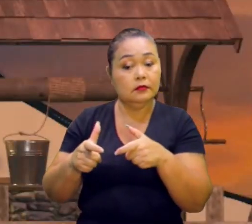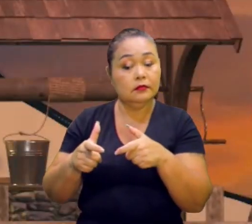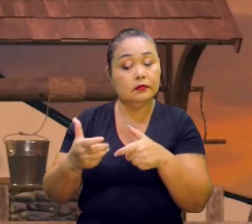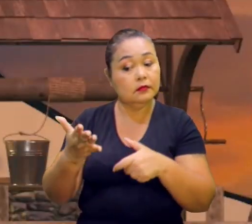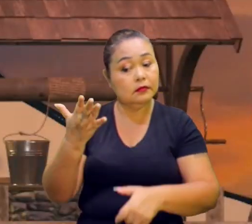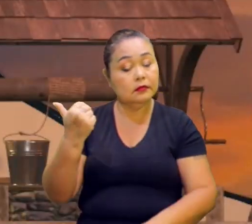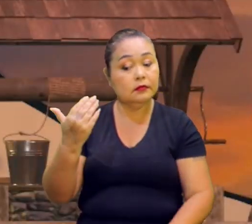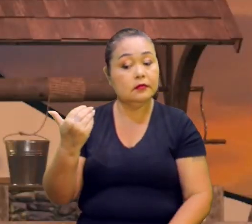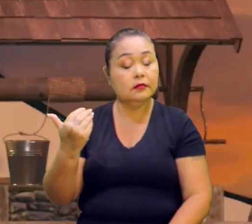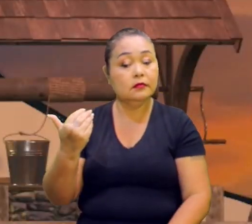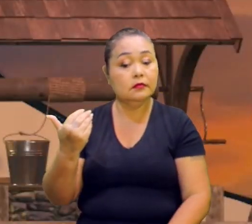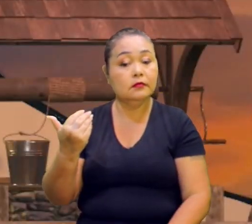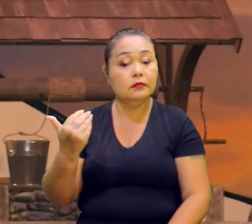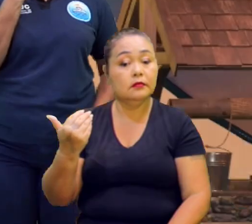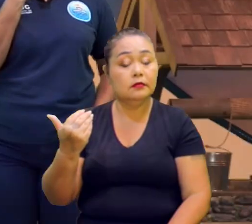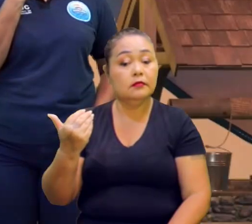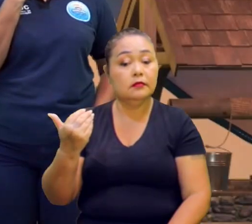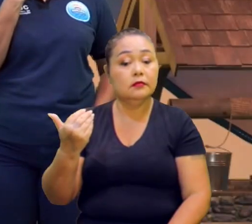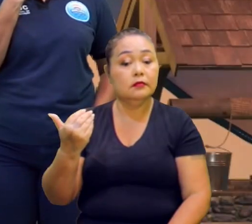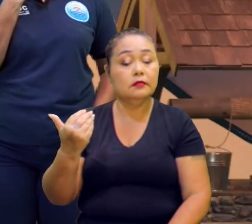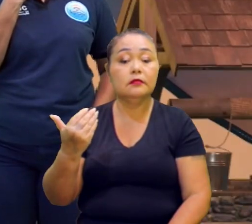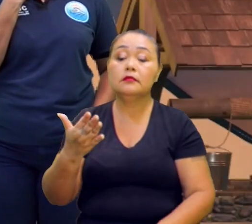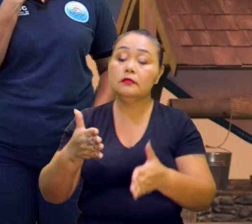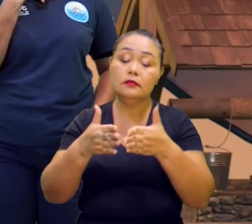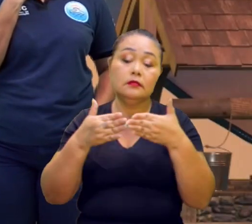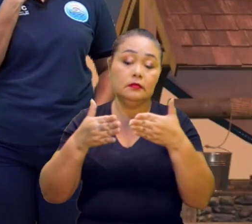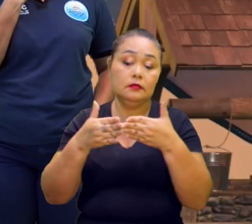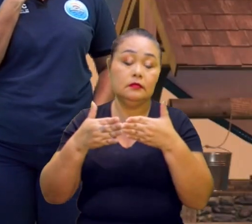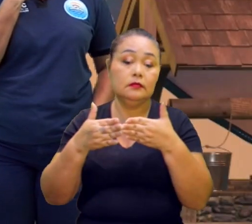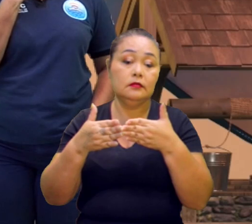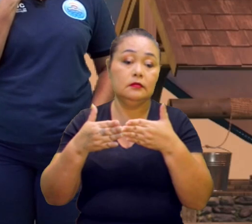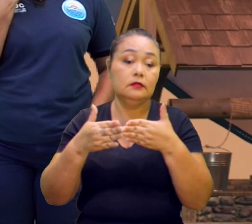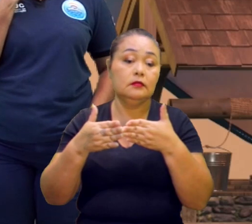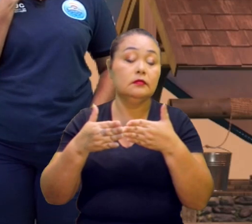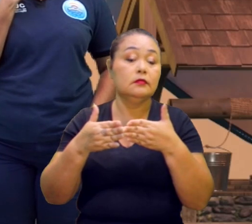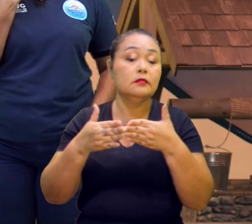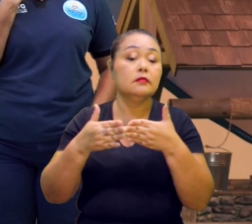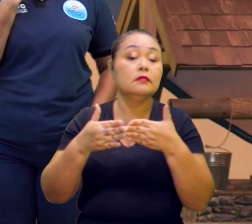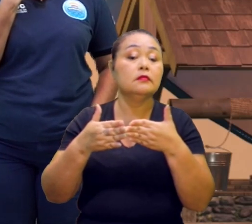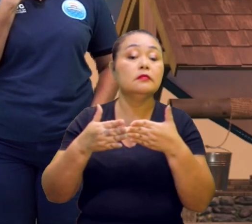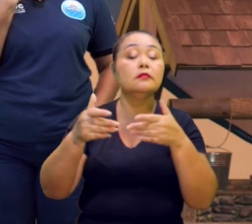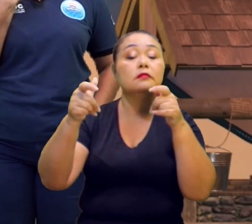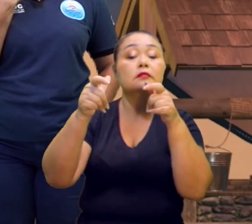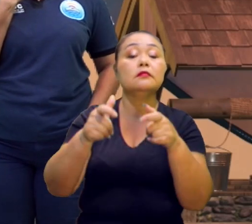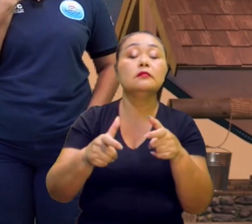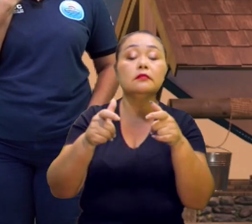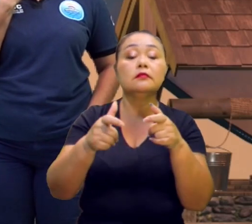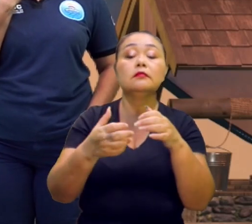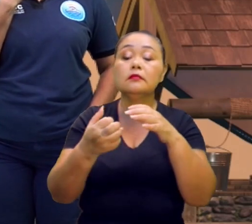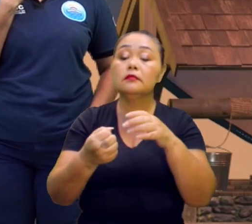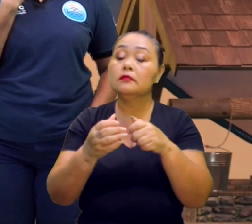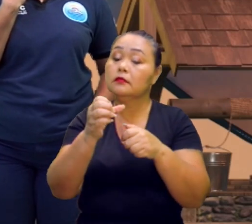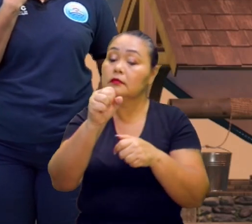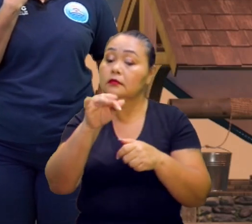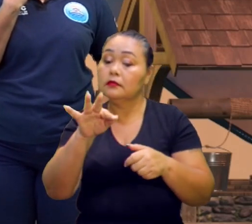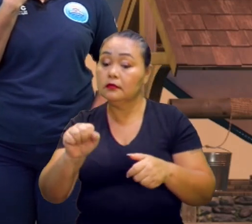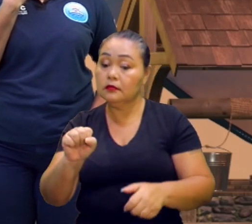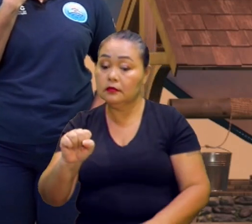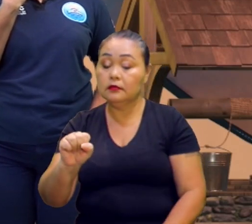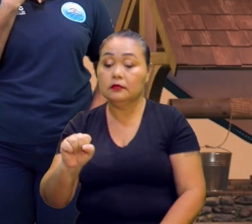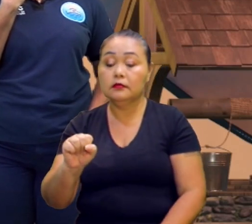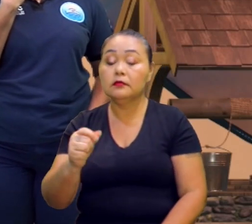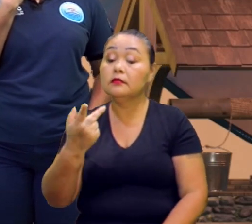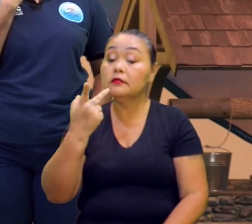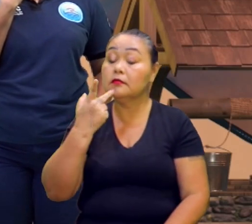mim o coisa aqui, diretor, por favor. Isso. Em relação ao local para a implantação desses SAFs. O que a